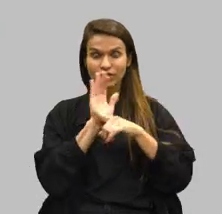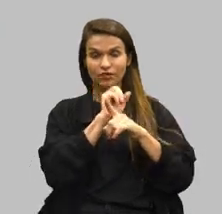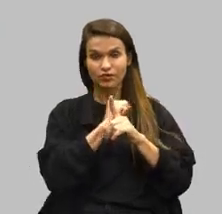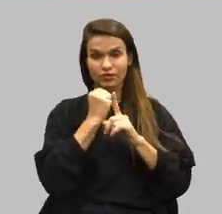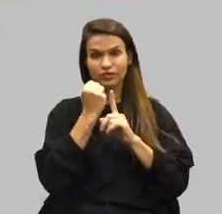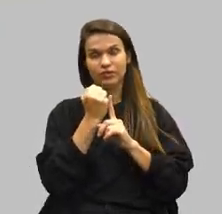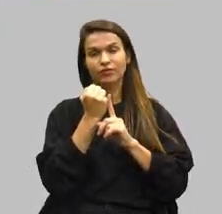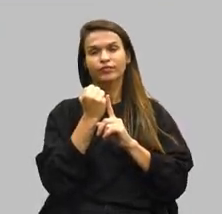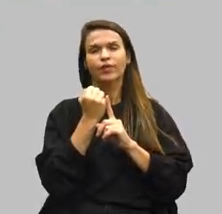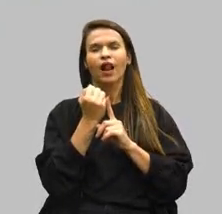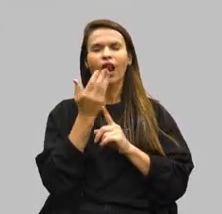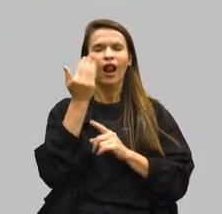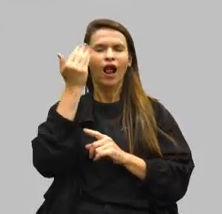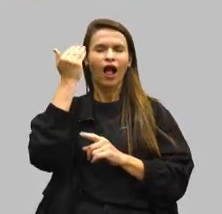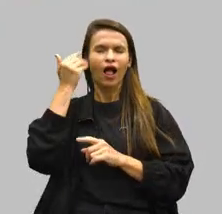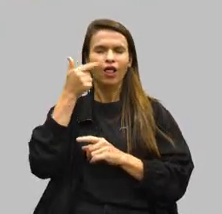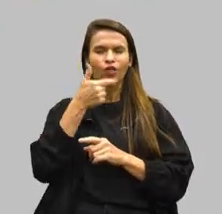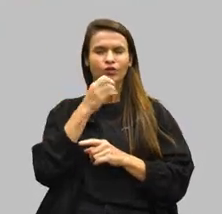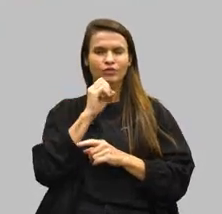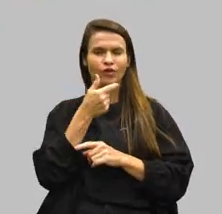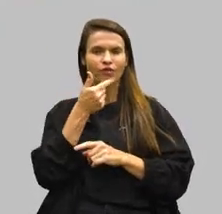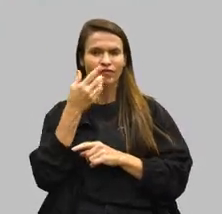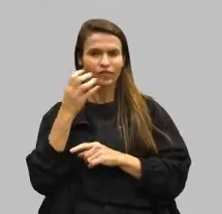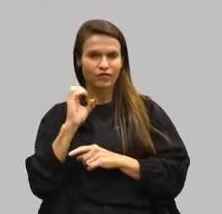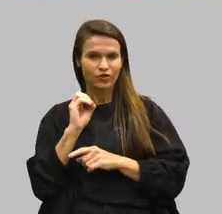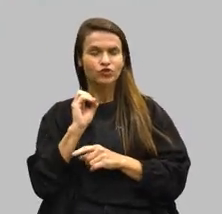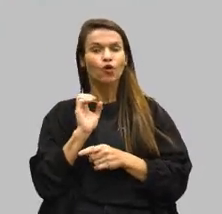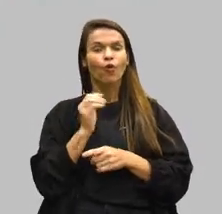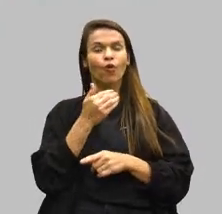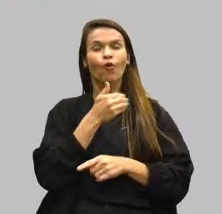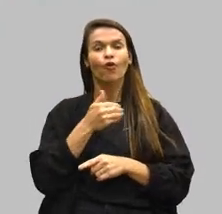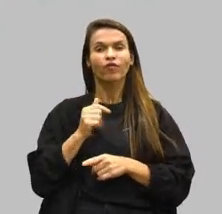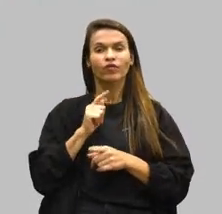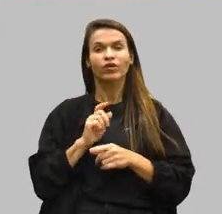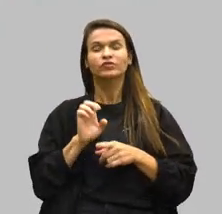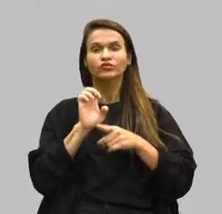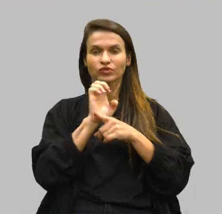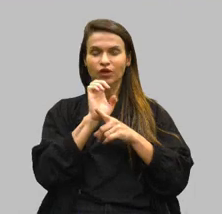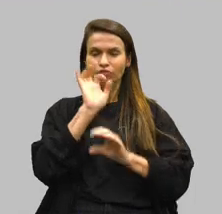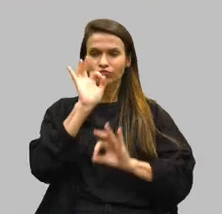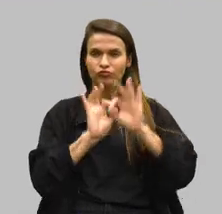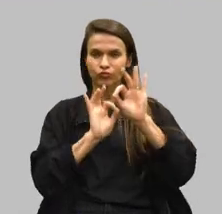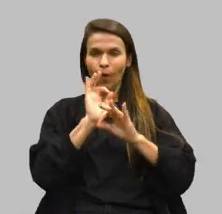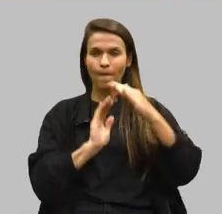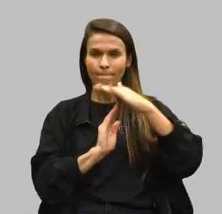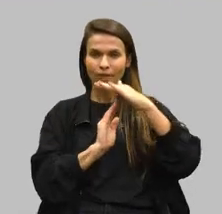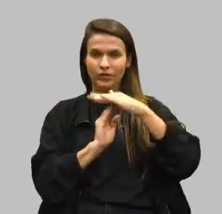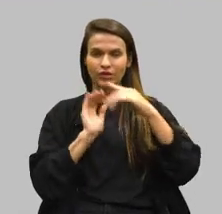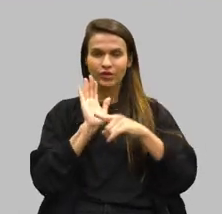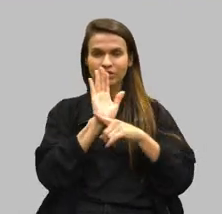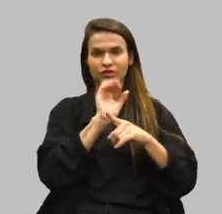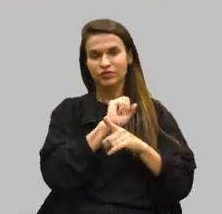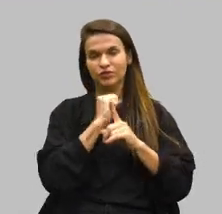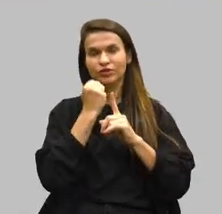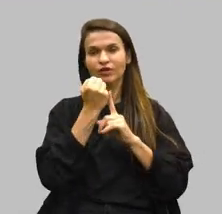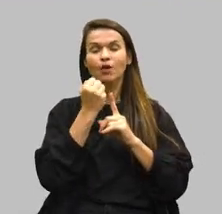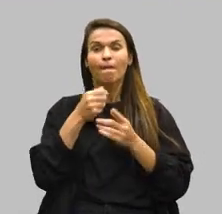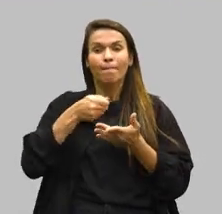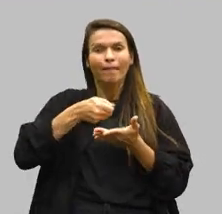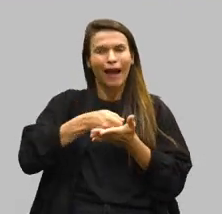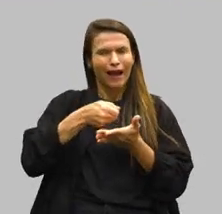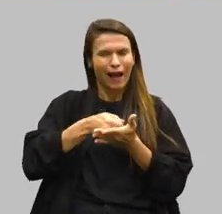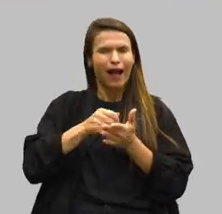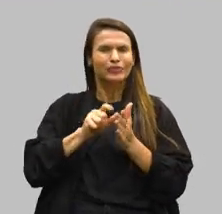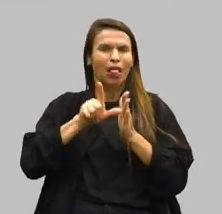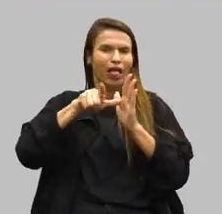quê Porque lá em 2020 o governo do estado ele regularizou o piso da Assistência Social Pagando os atrasados de